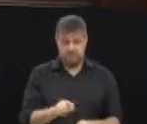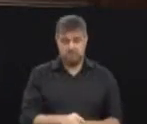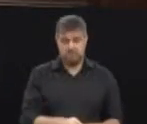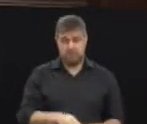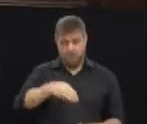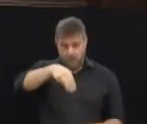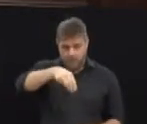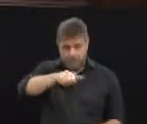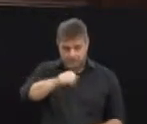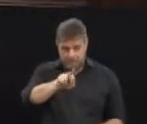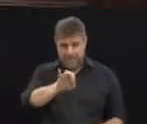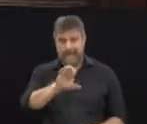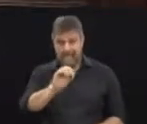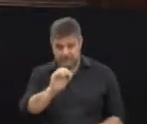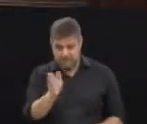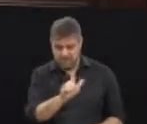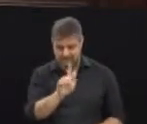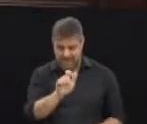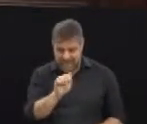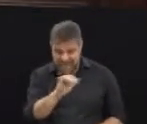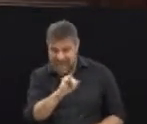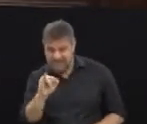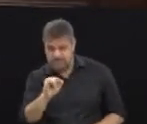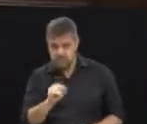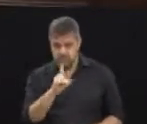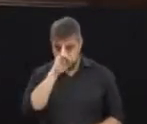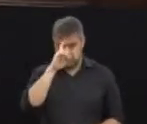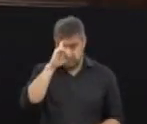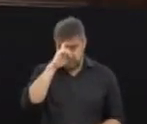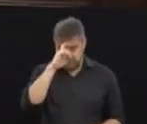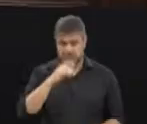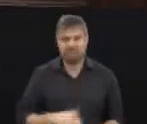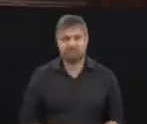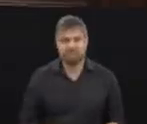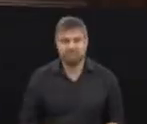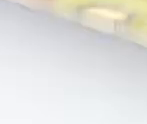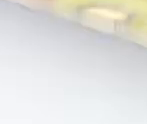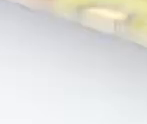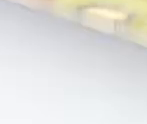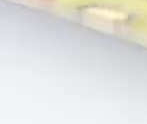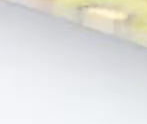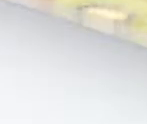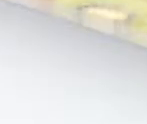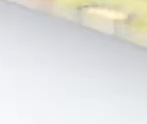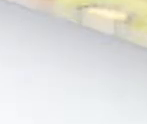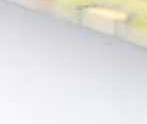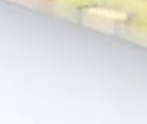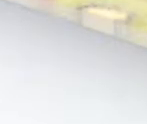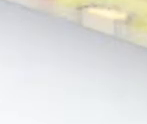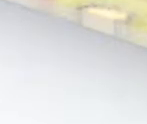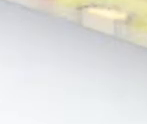na Casa de Saúde, que é um serviço de urologia que tem no Mário Gatti, na Casa de Saúde.